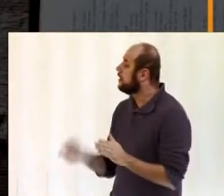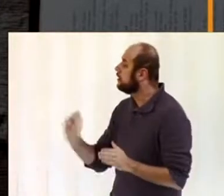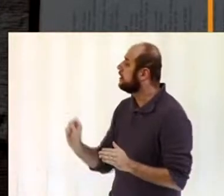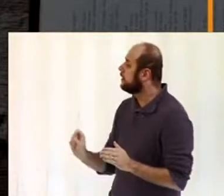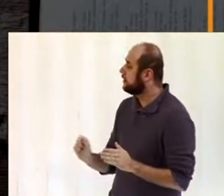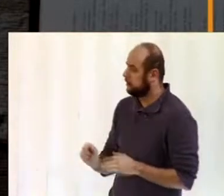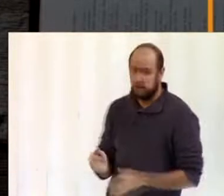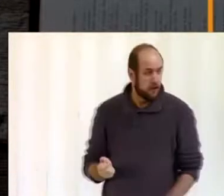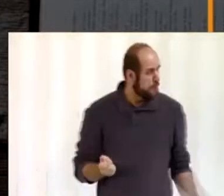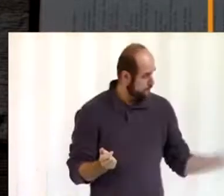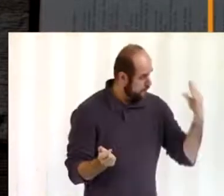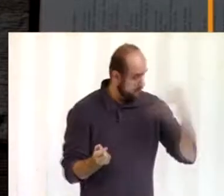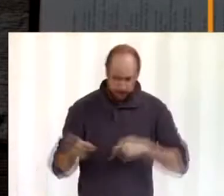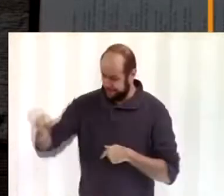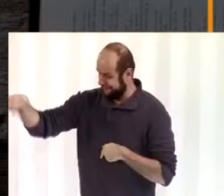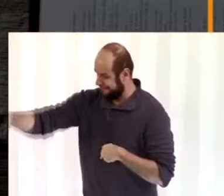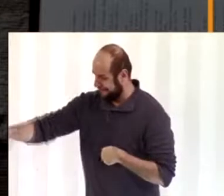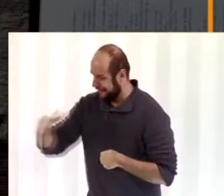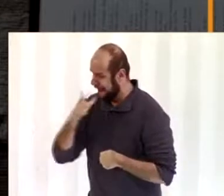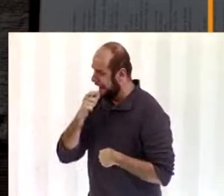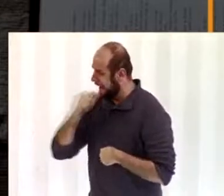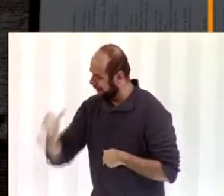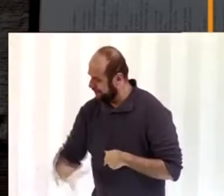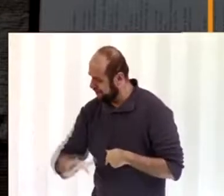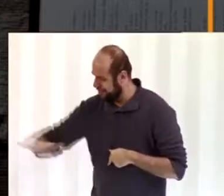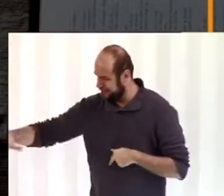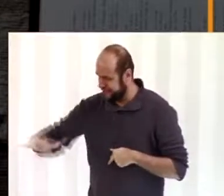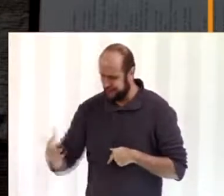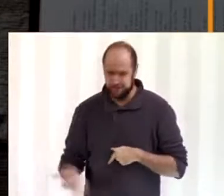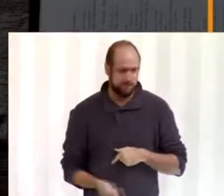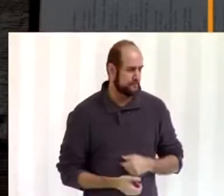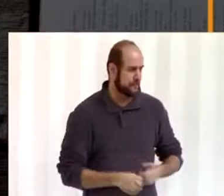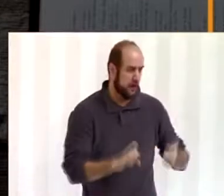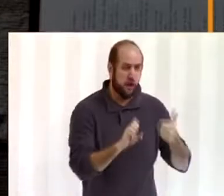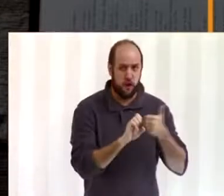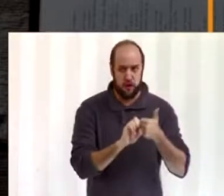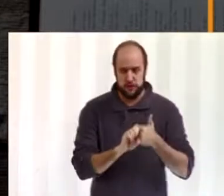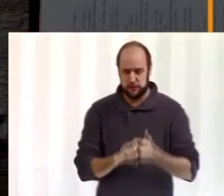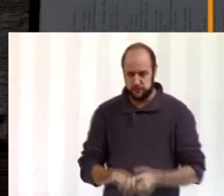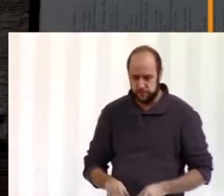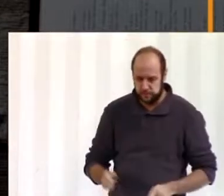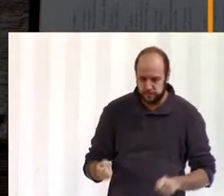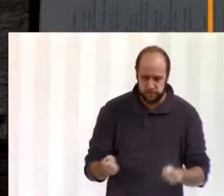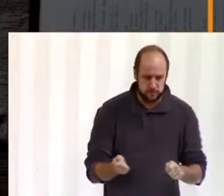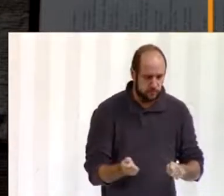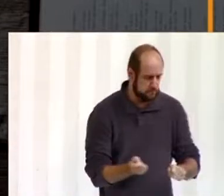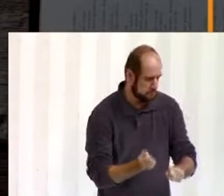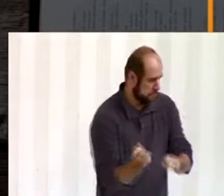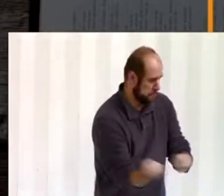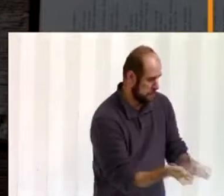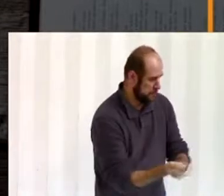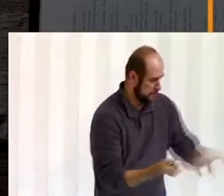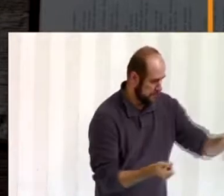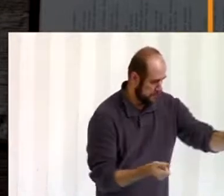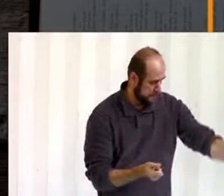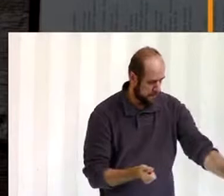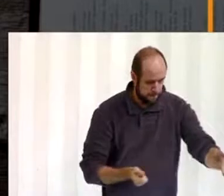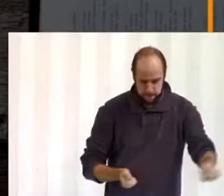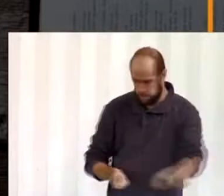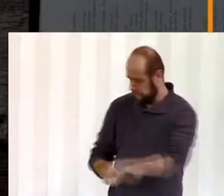Mostrou-lhe ele o lugar. Então Eliseu cortou um pau e lançou-o